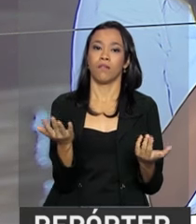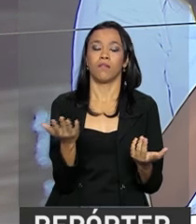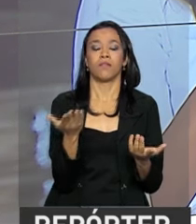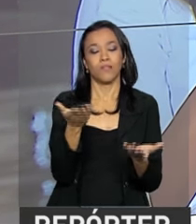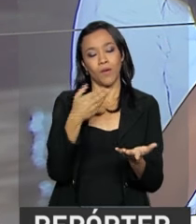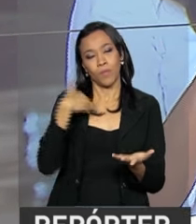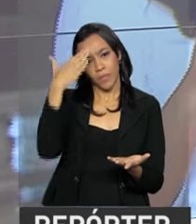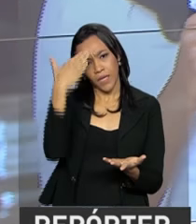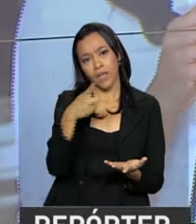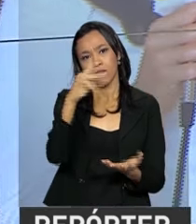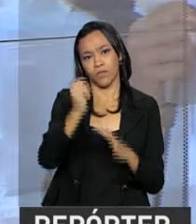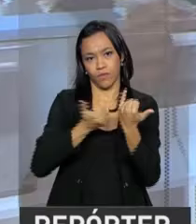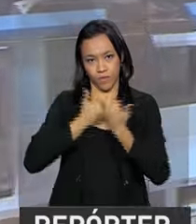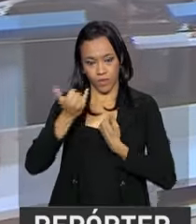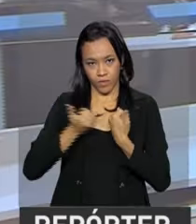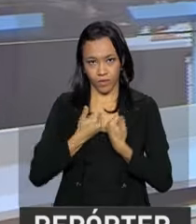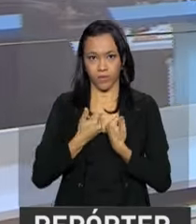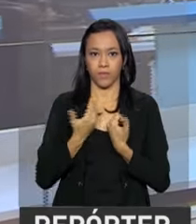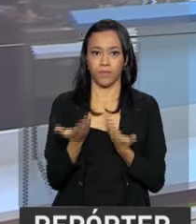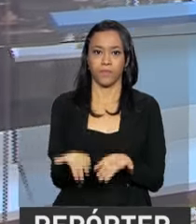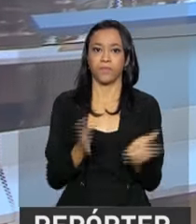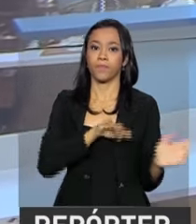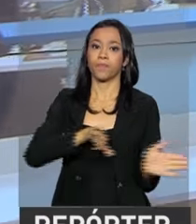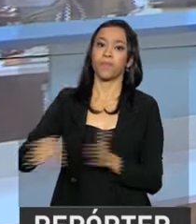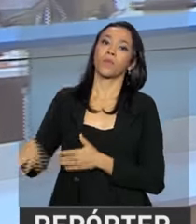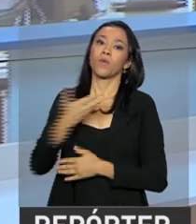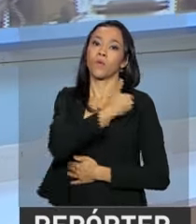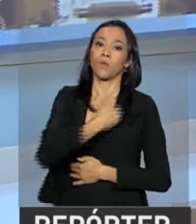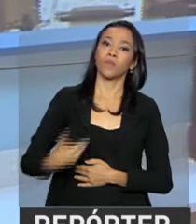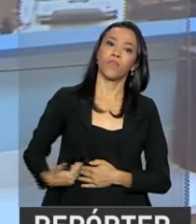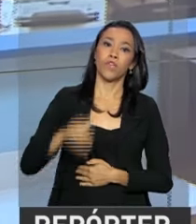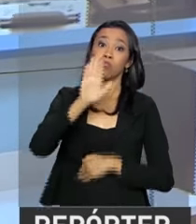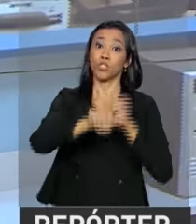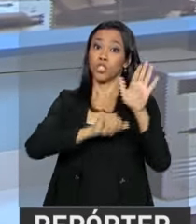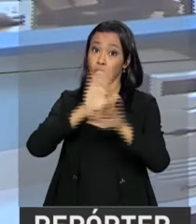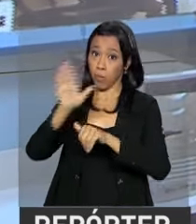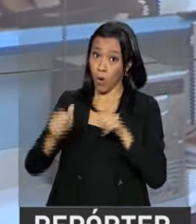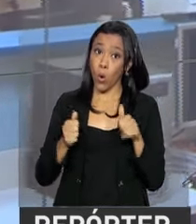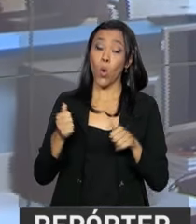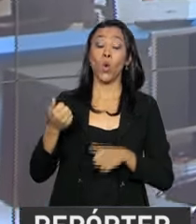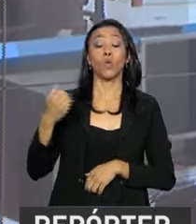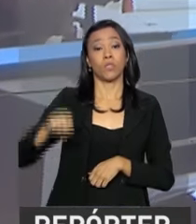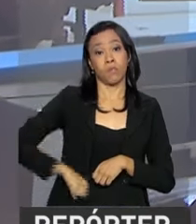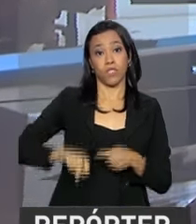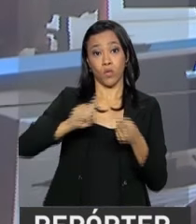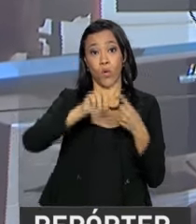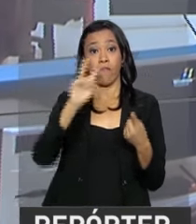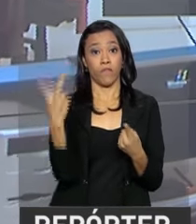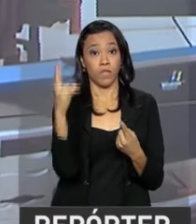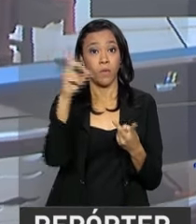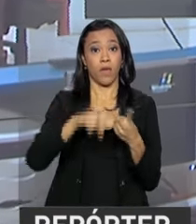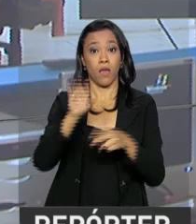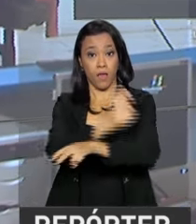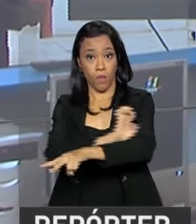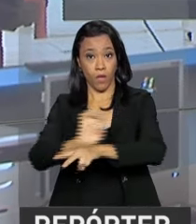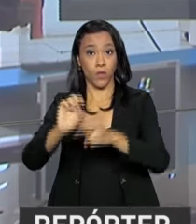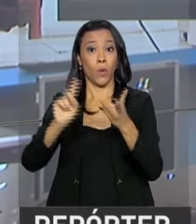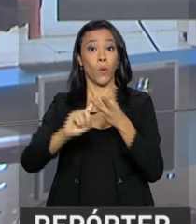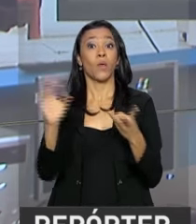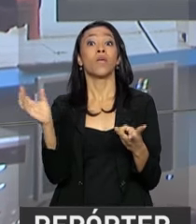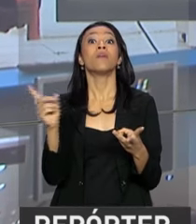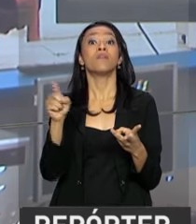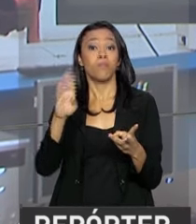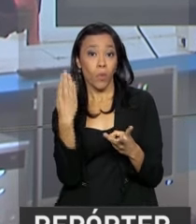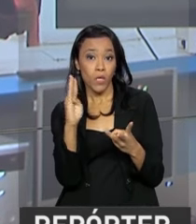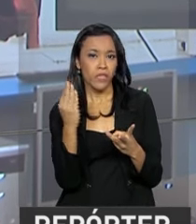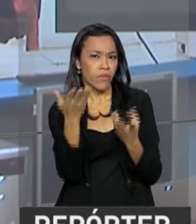suas informações. E olha, o governo brasileiro convocou os embaixadores brasileiros na Venezuela, no Equador e também na